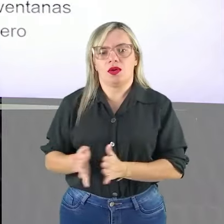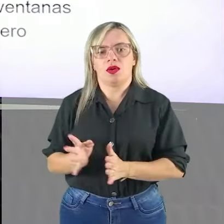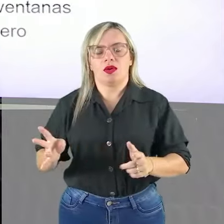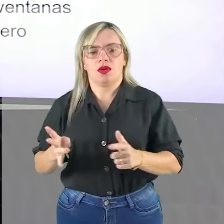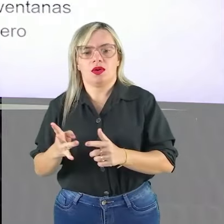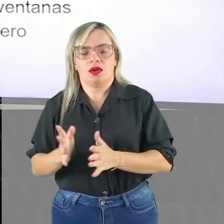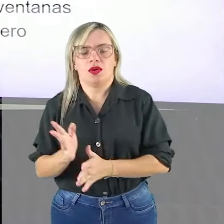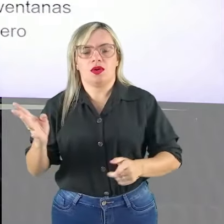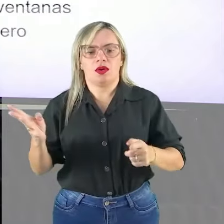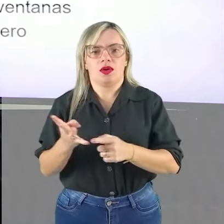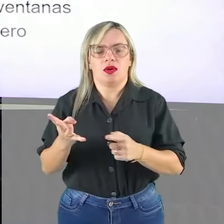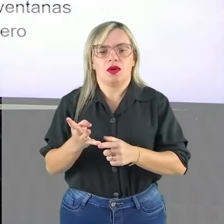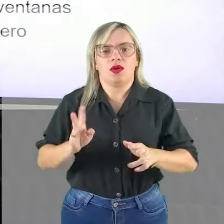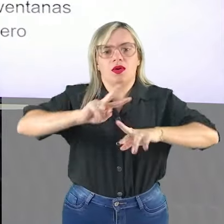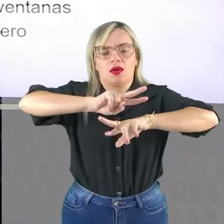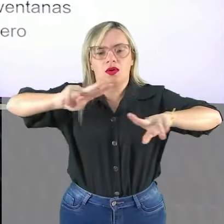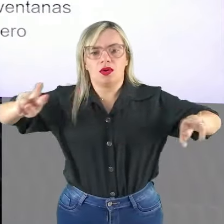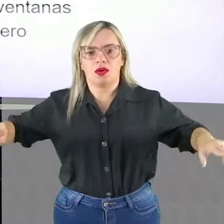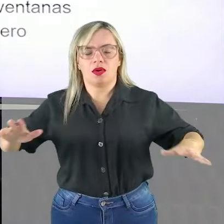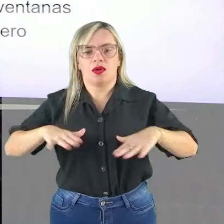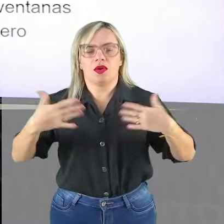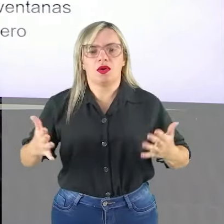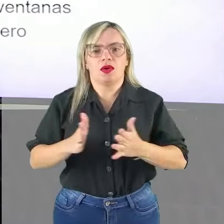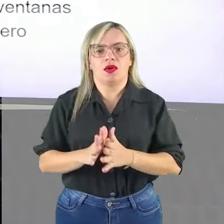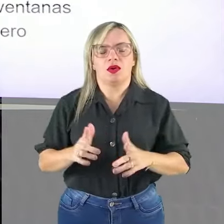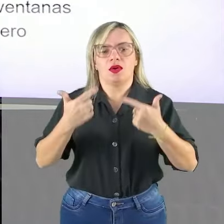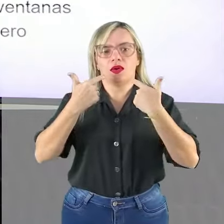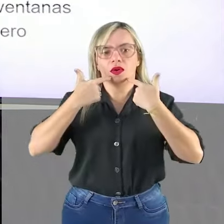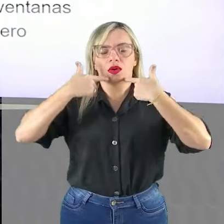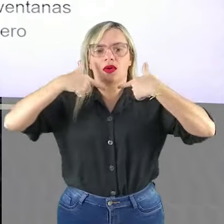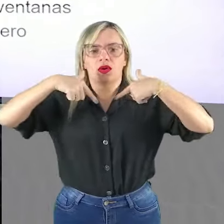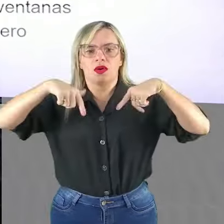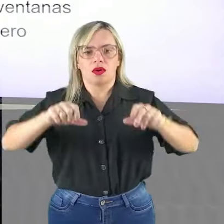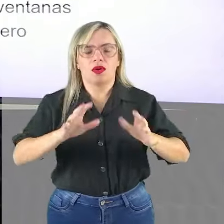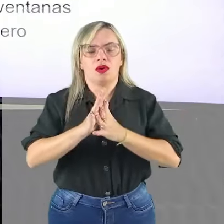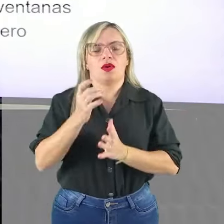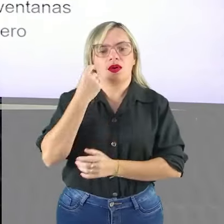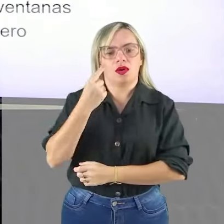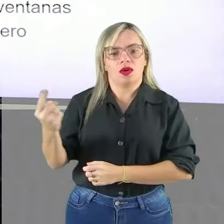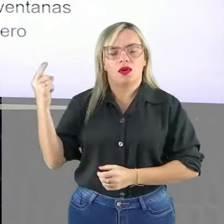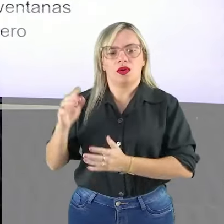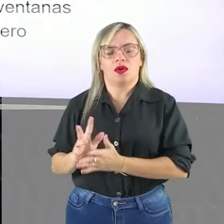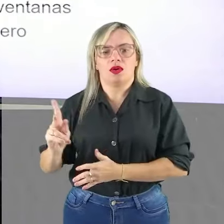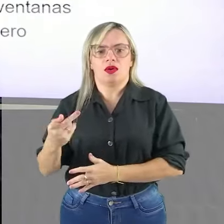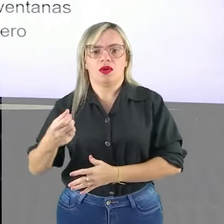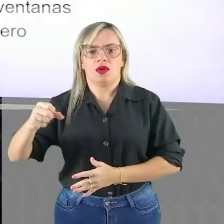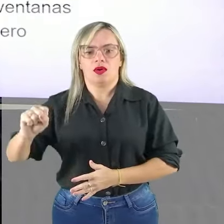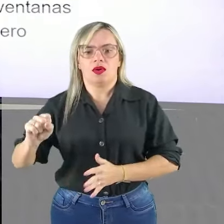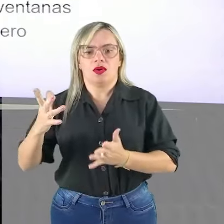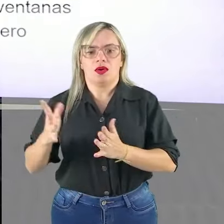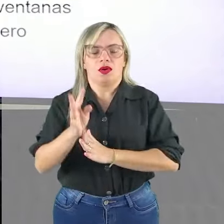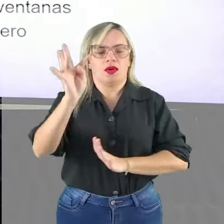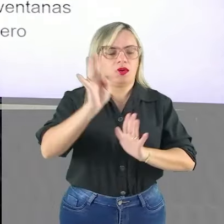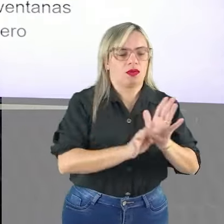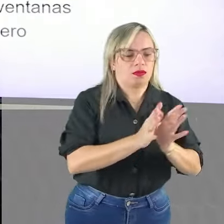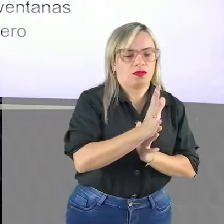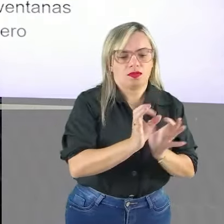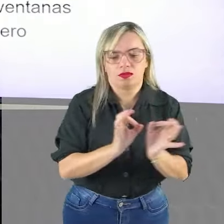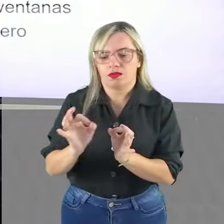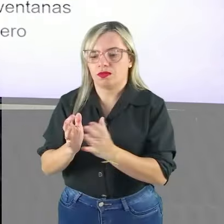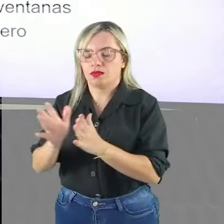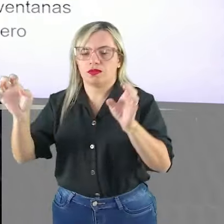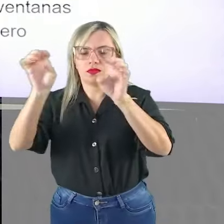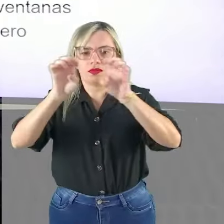questões que envolvem a variação linguística não é que é o h8 Então essas questões são elaboradas dentro dessa